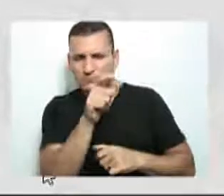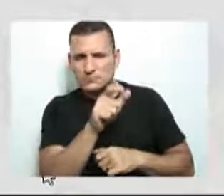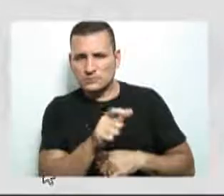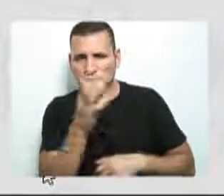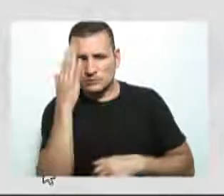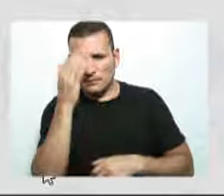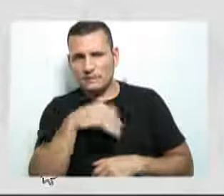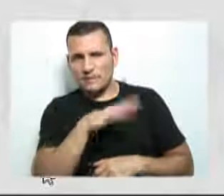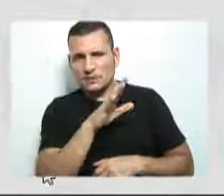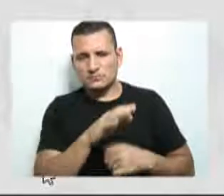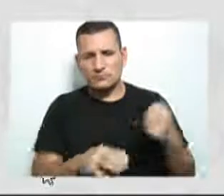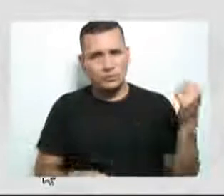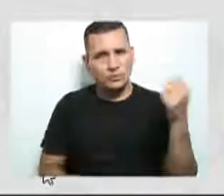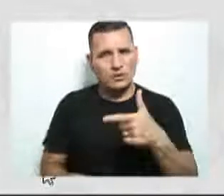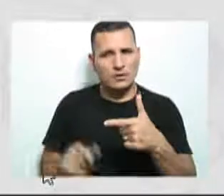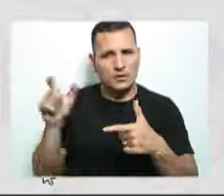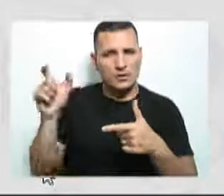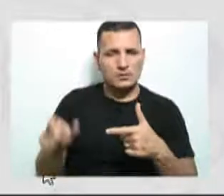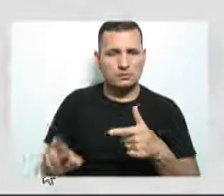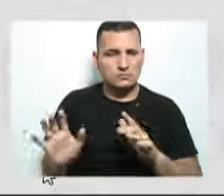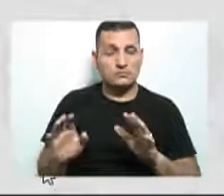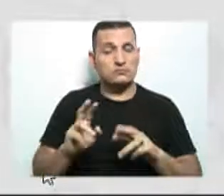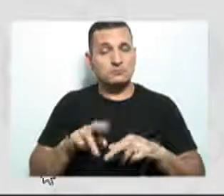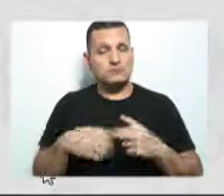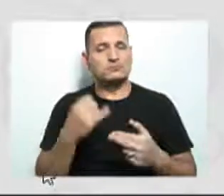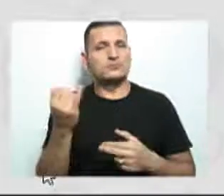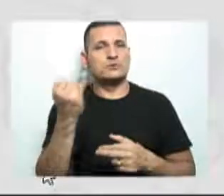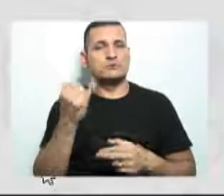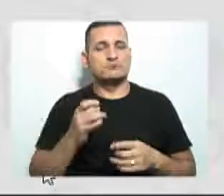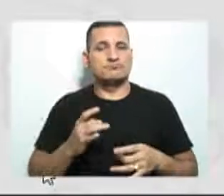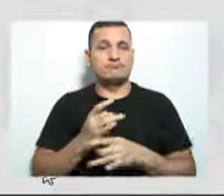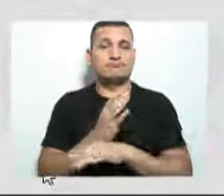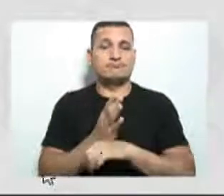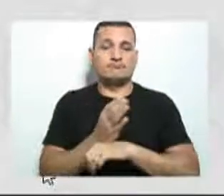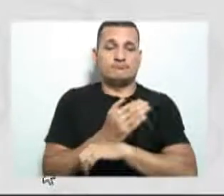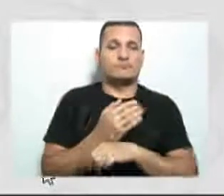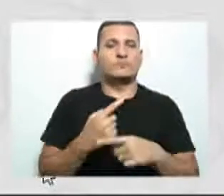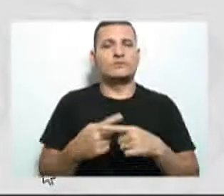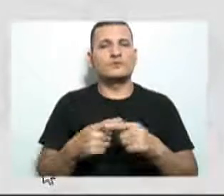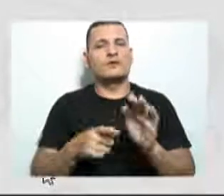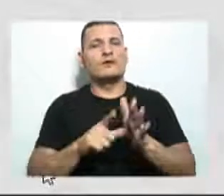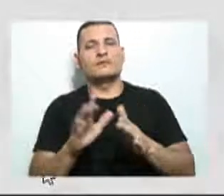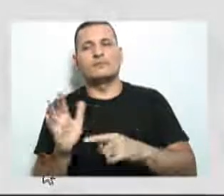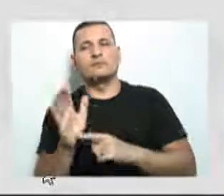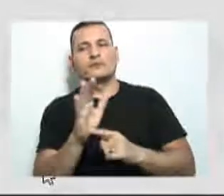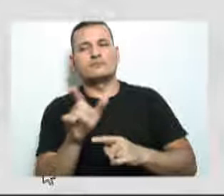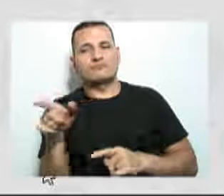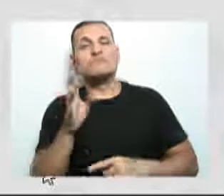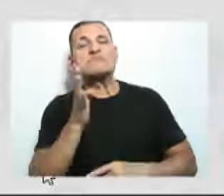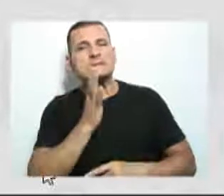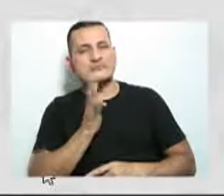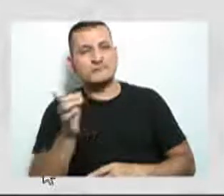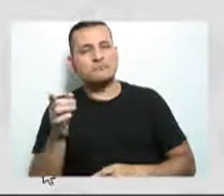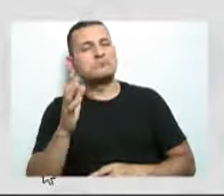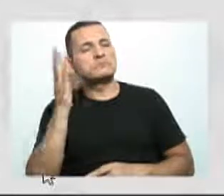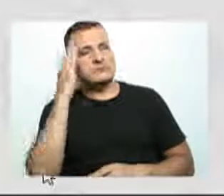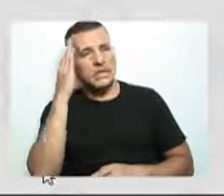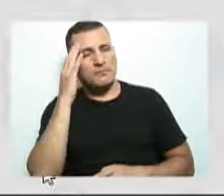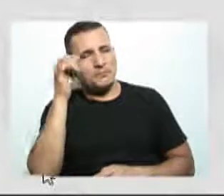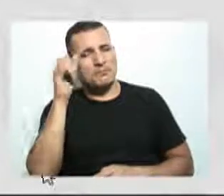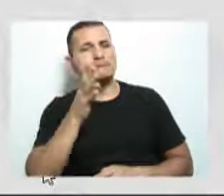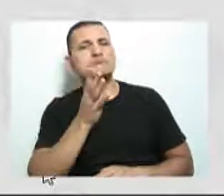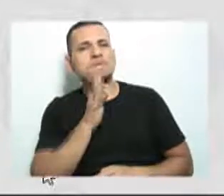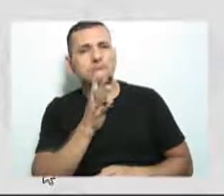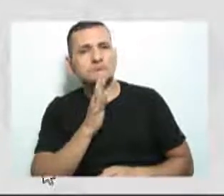importante se preparar, porque isso também vai mostrar para o outro que você conhece muito. Rapaz, ele conhece muito daquele boi, hein? Nossa, ele